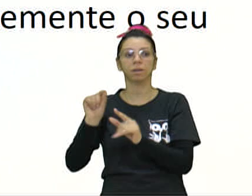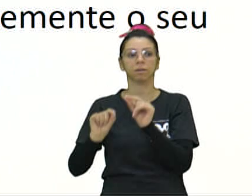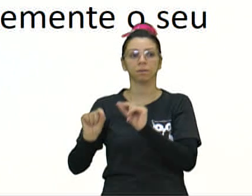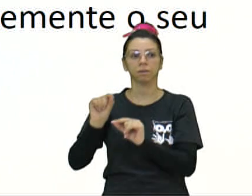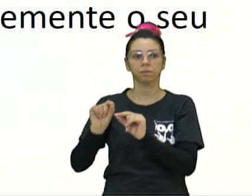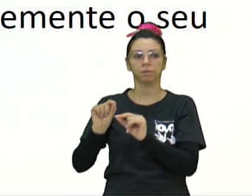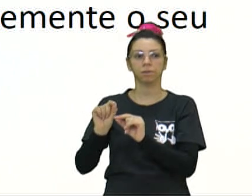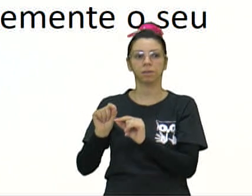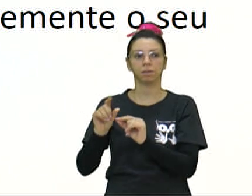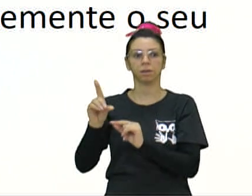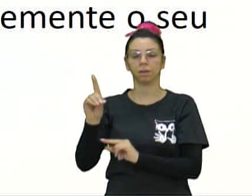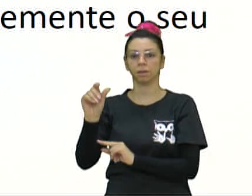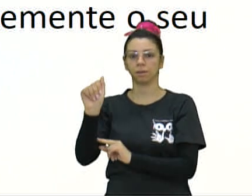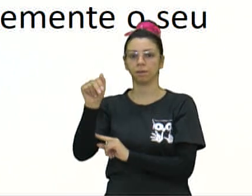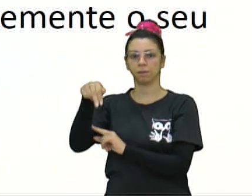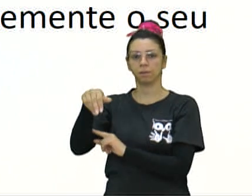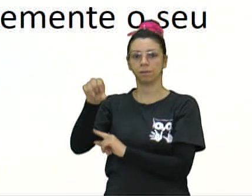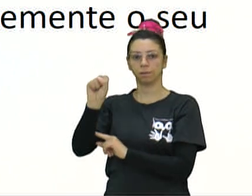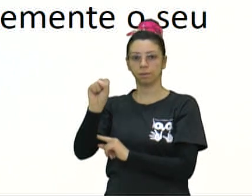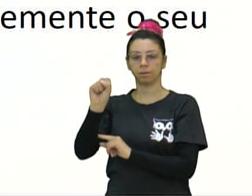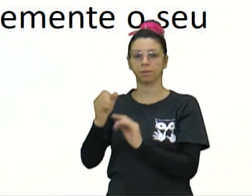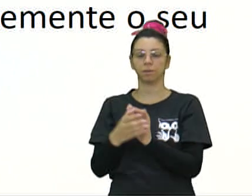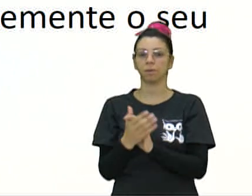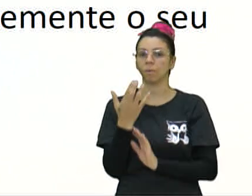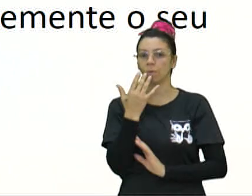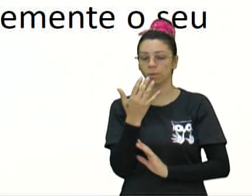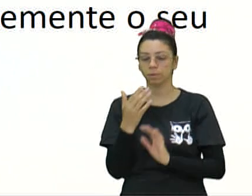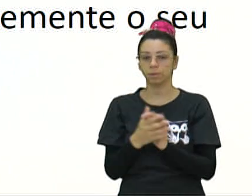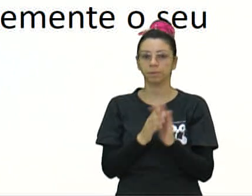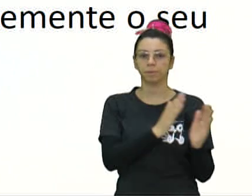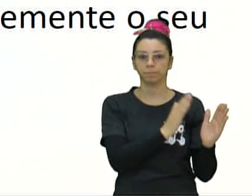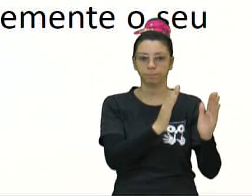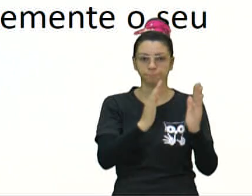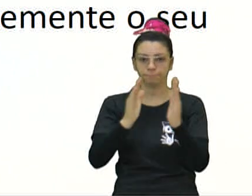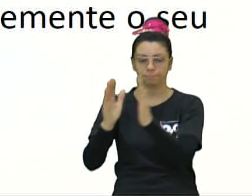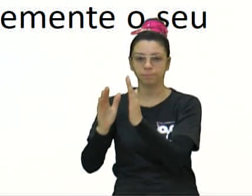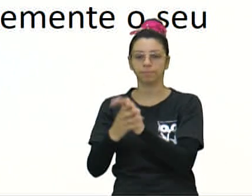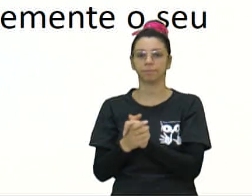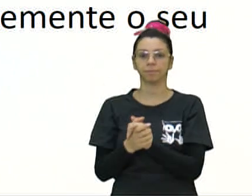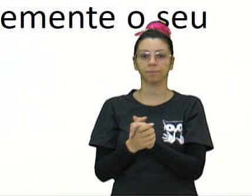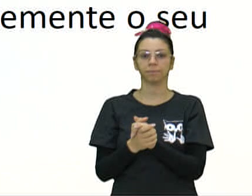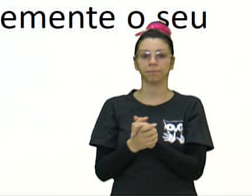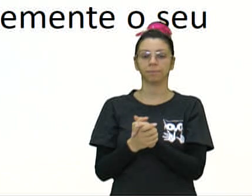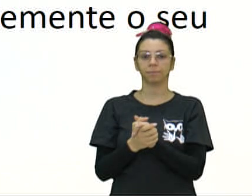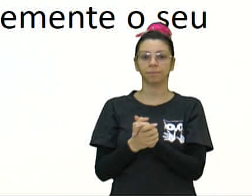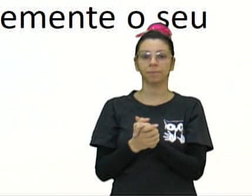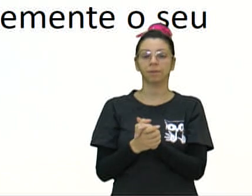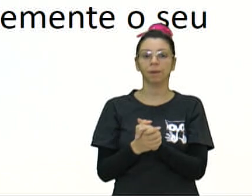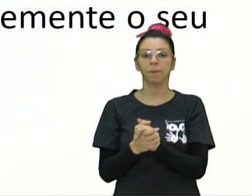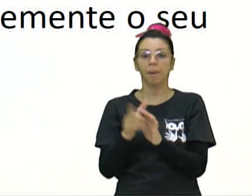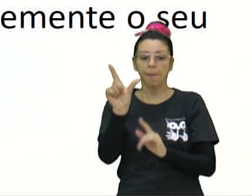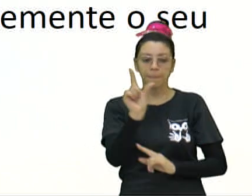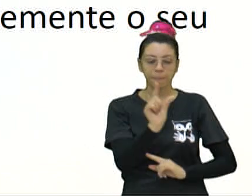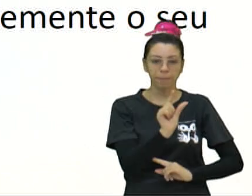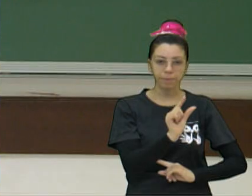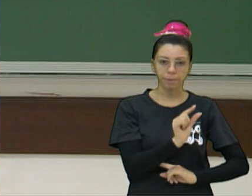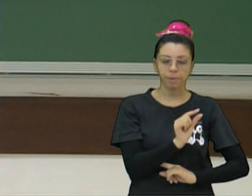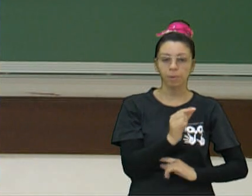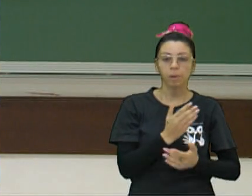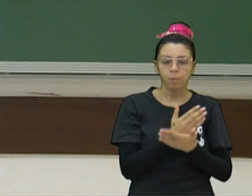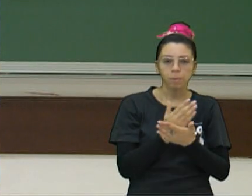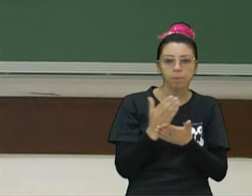colorida, corresponde a cada faixa em ordem decrescente, quanto menor o gubi, maior a graduação. Então ele começa no